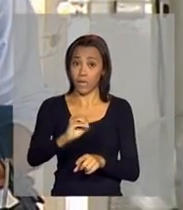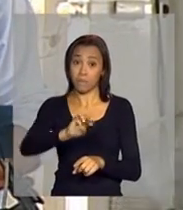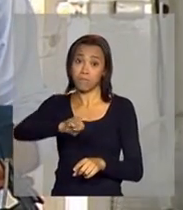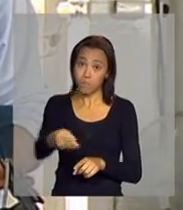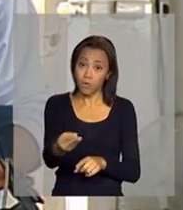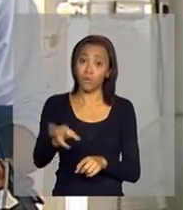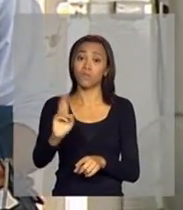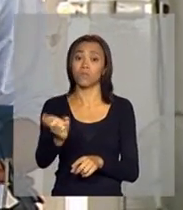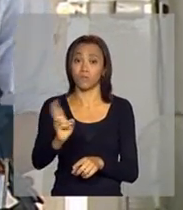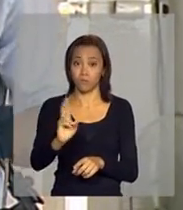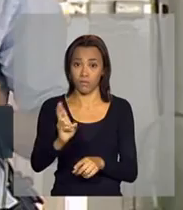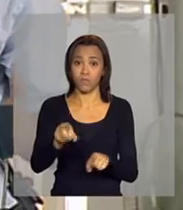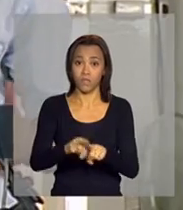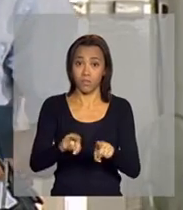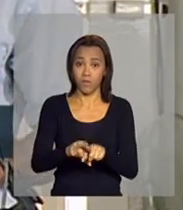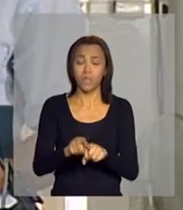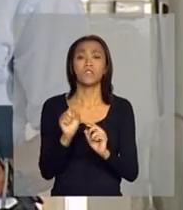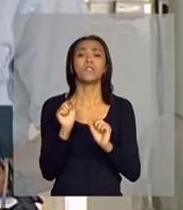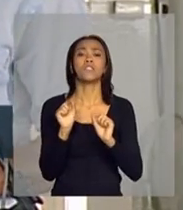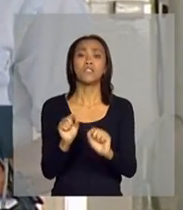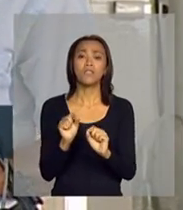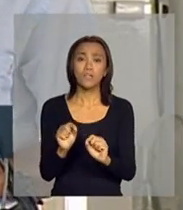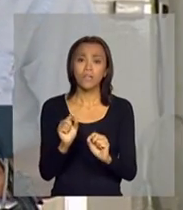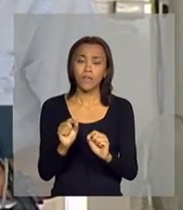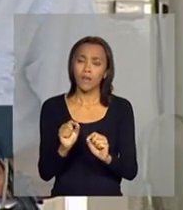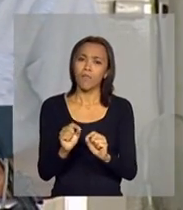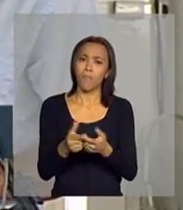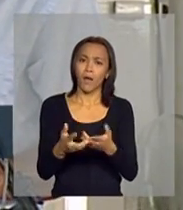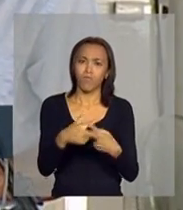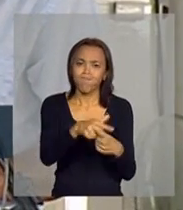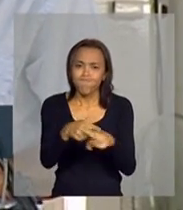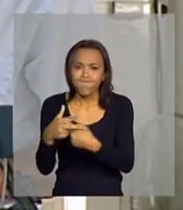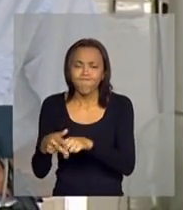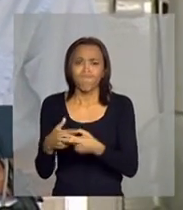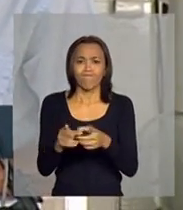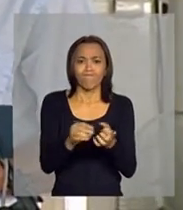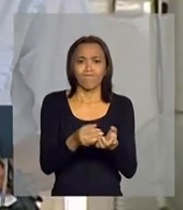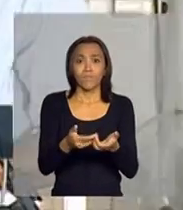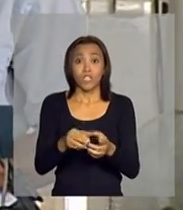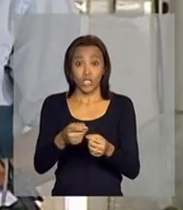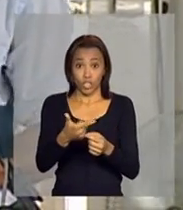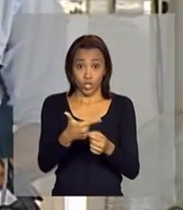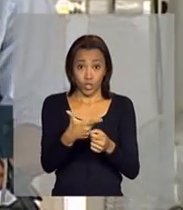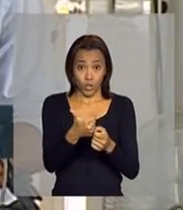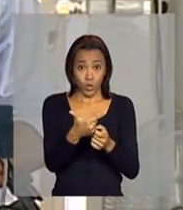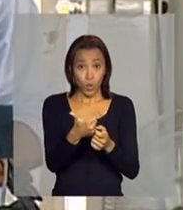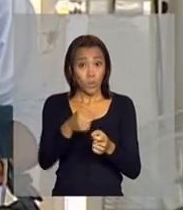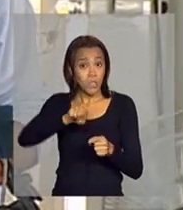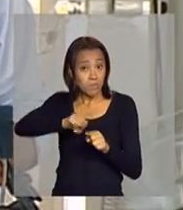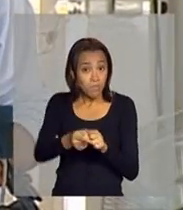R$ 840 milhões na manutenção e conservação de 12 mil quilômetros de